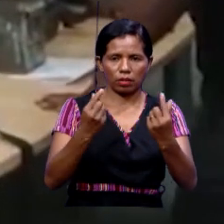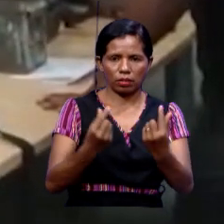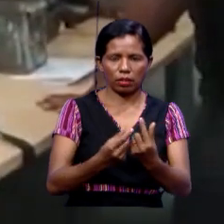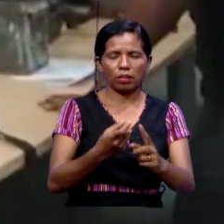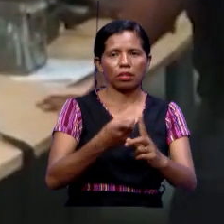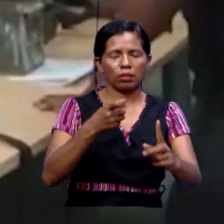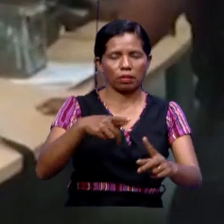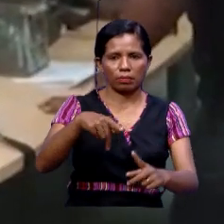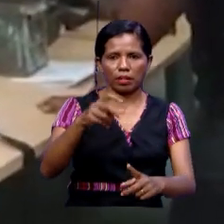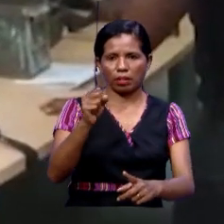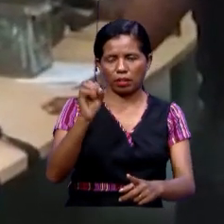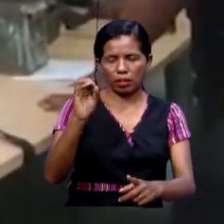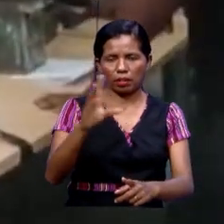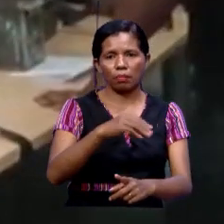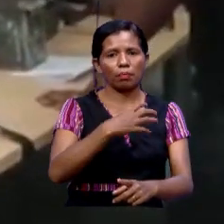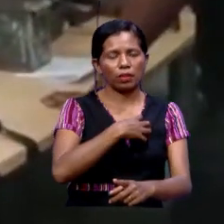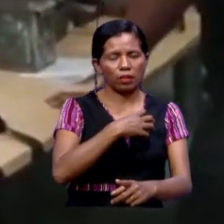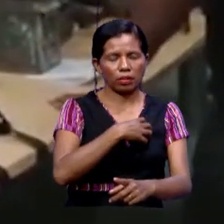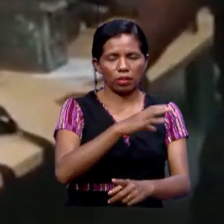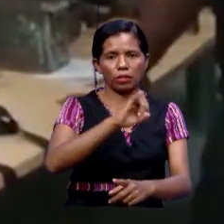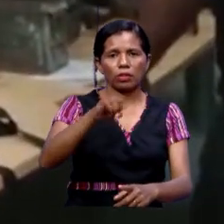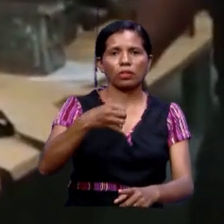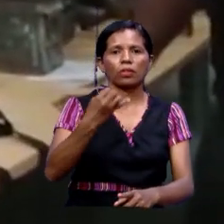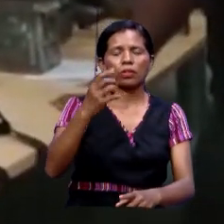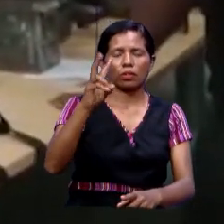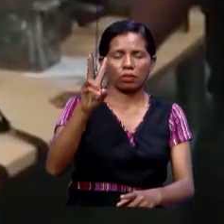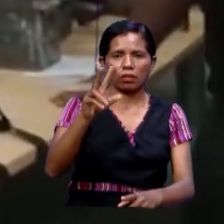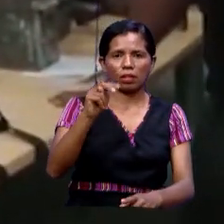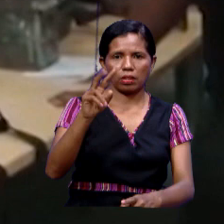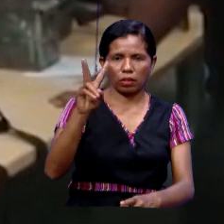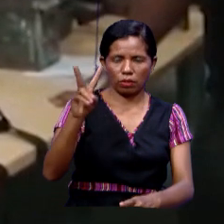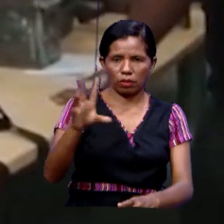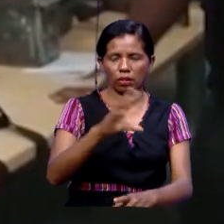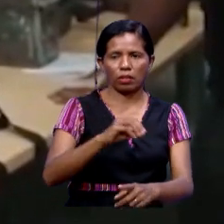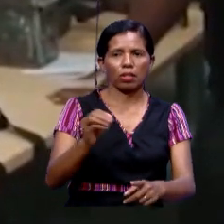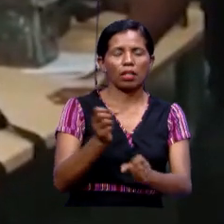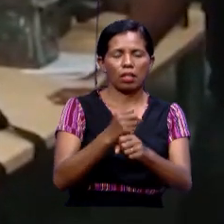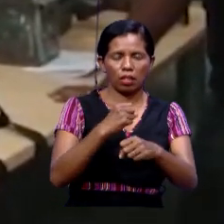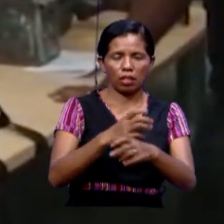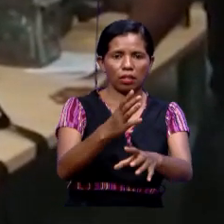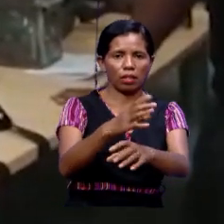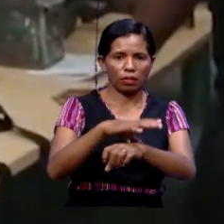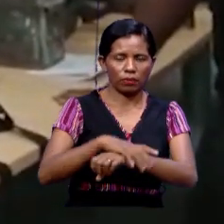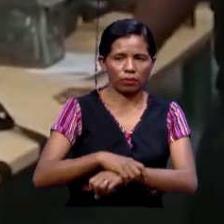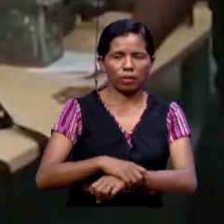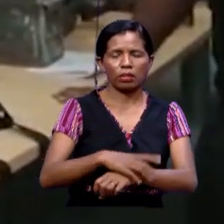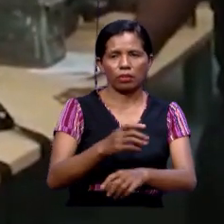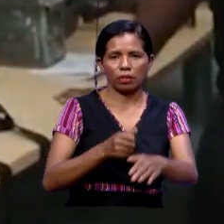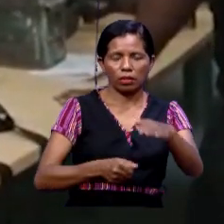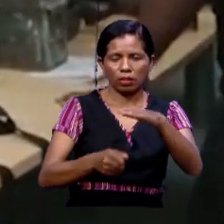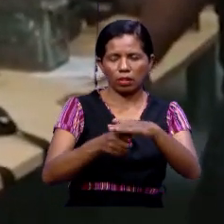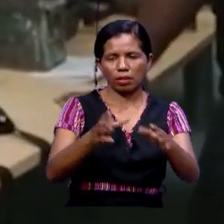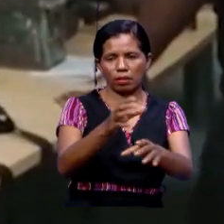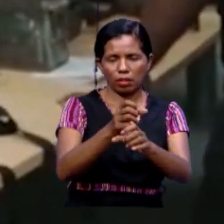composto CPSIC, Polícia Militar, J2, no N2, Naval, Halo Busca, Bahia Suspeito, LM na